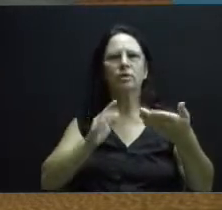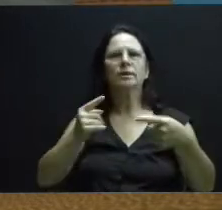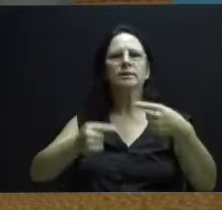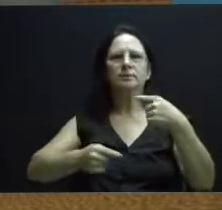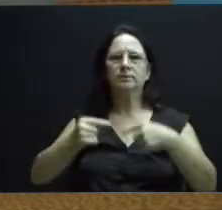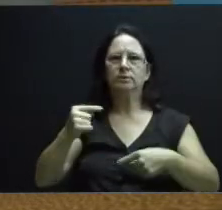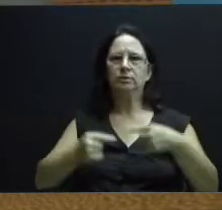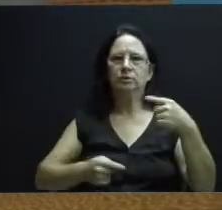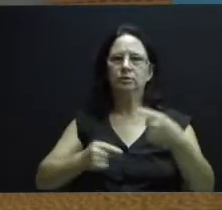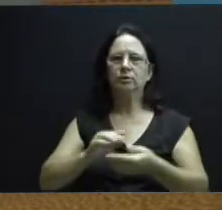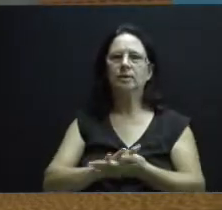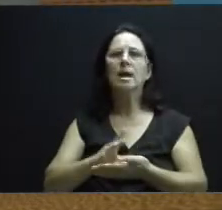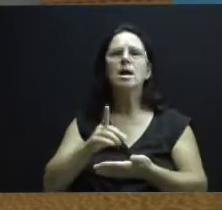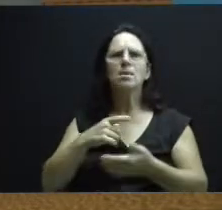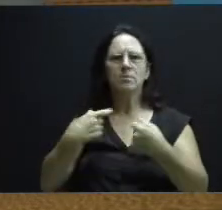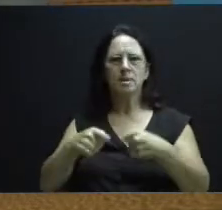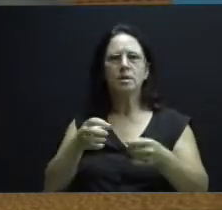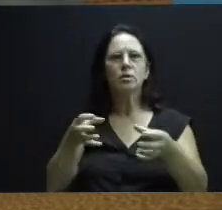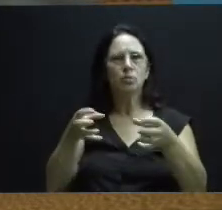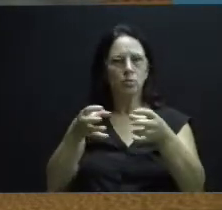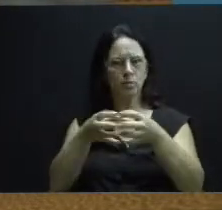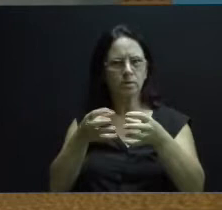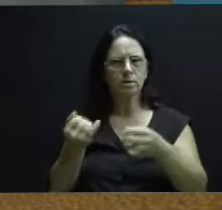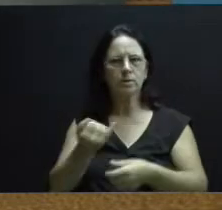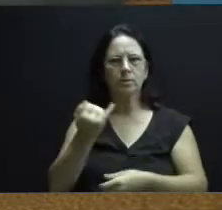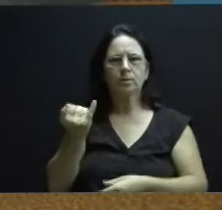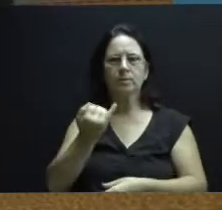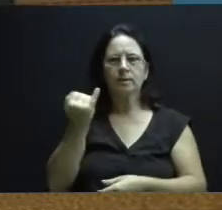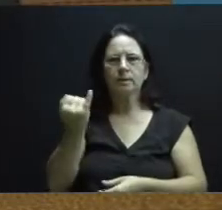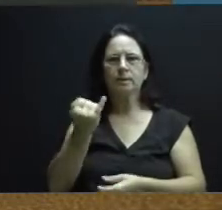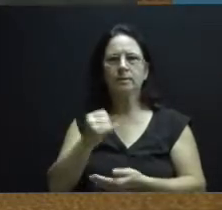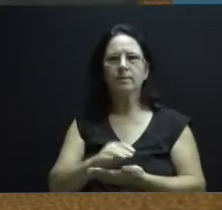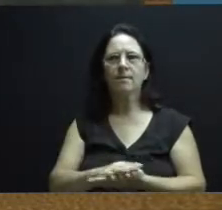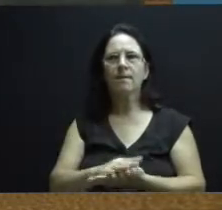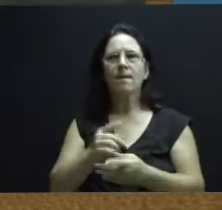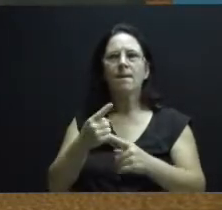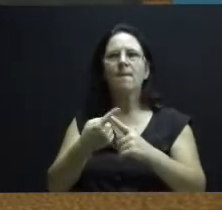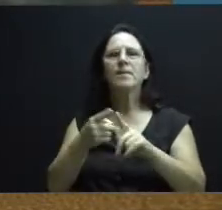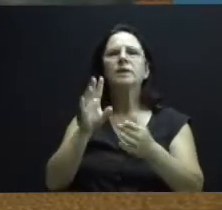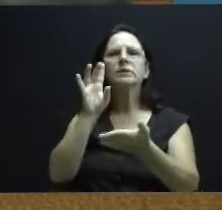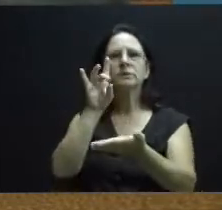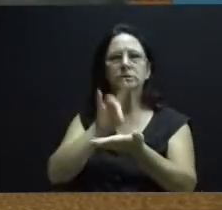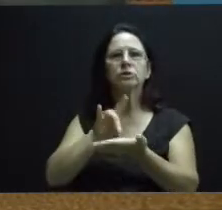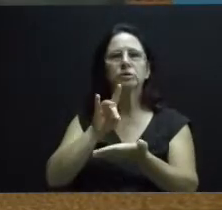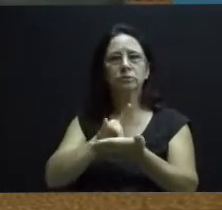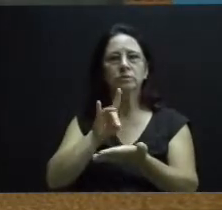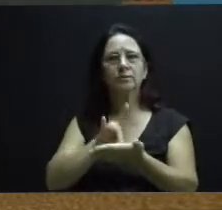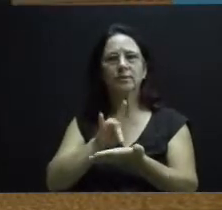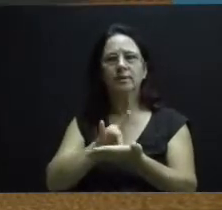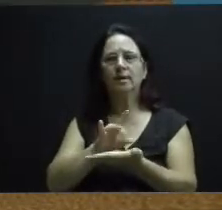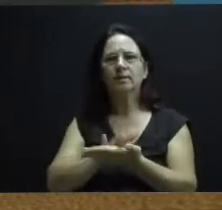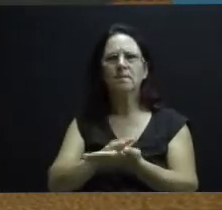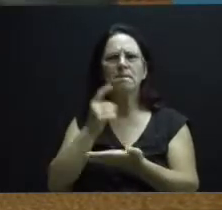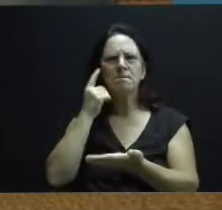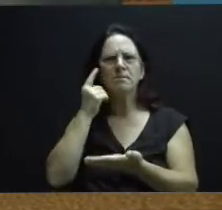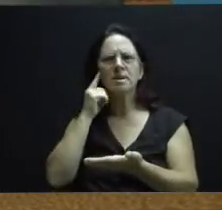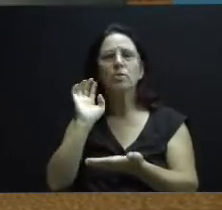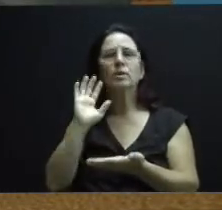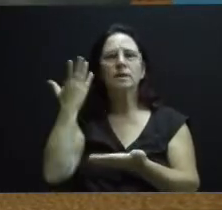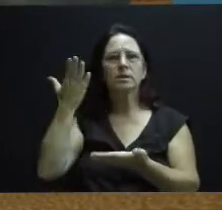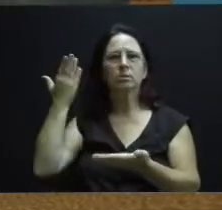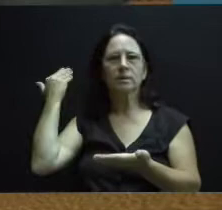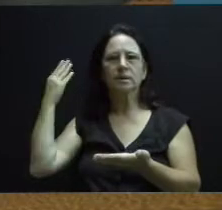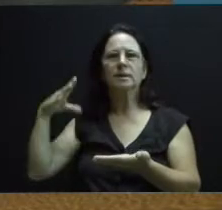sei que tem uma comissão em cima disso é importante a comissão mas que realmente trate pensando que aconteceu em